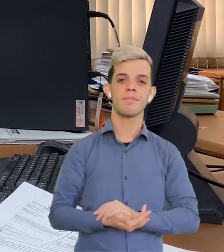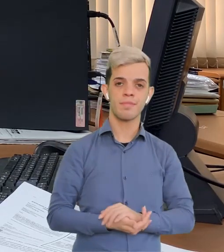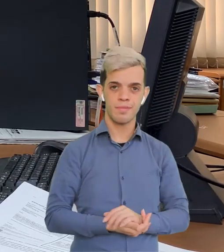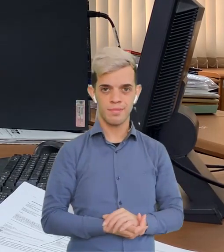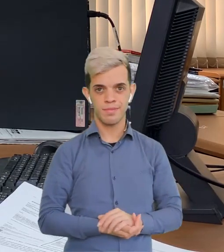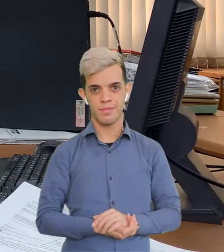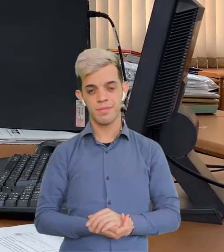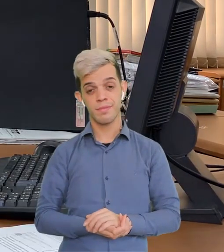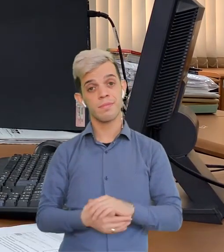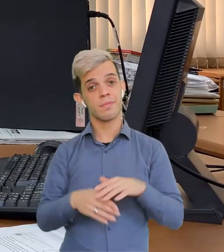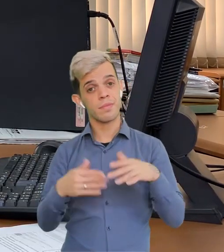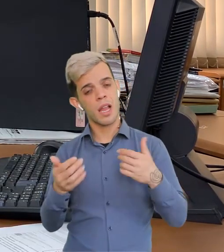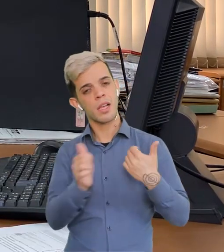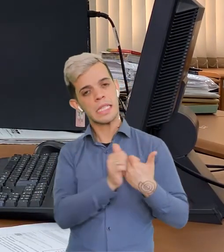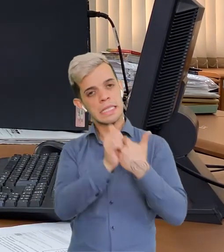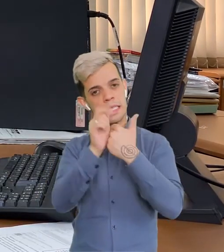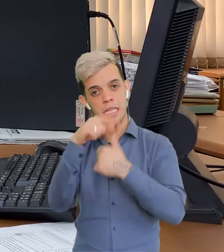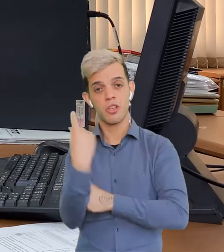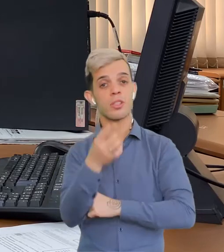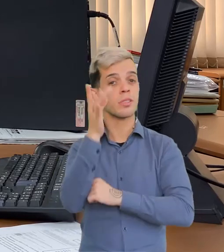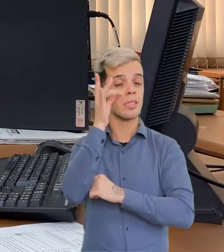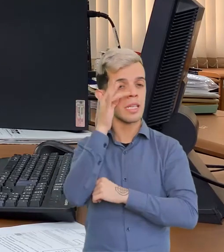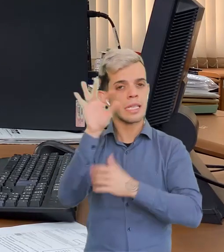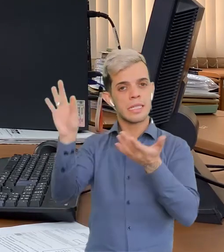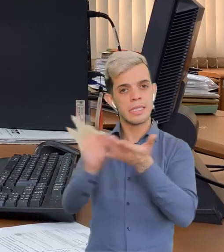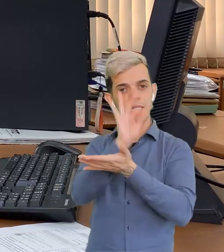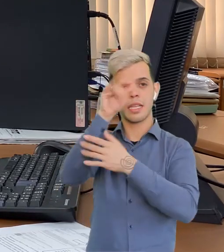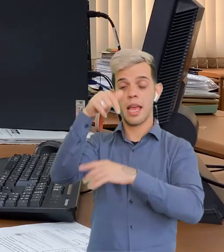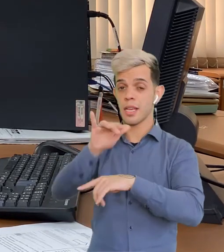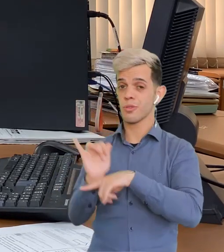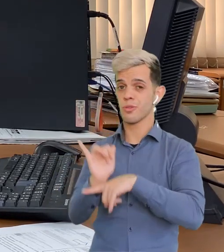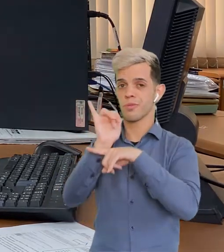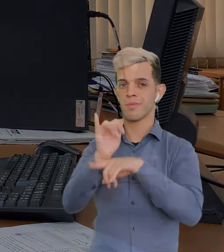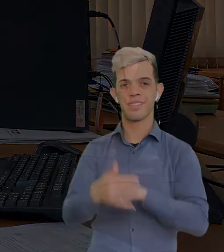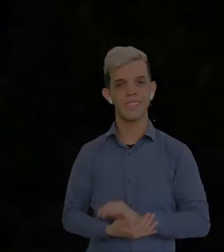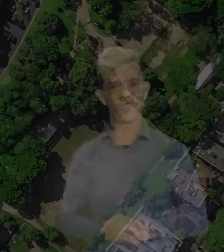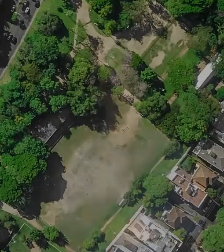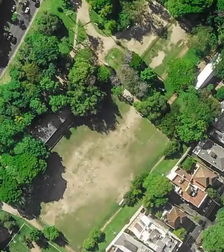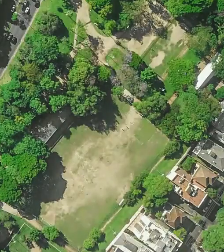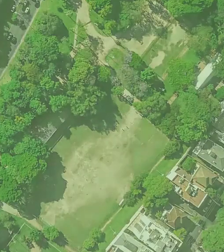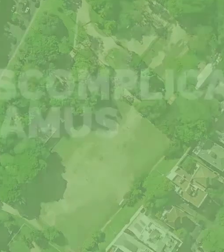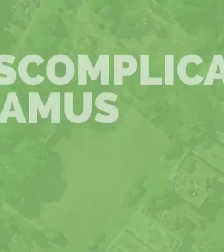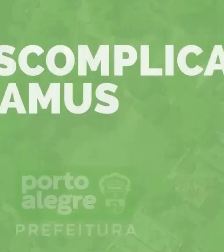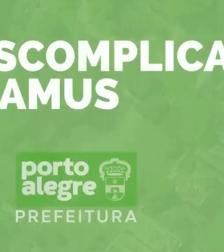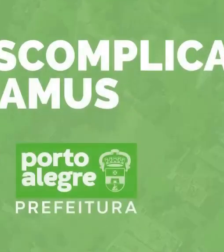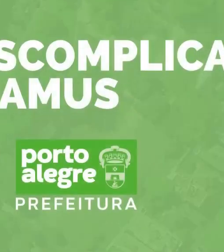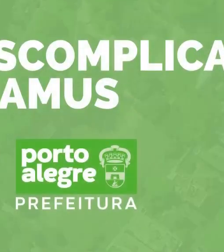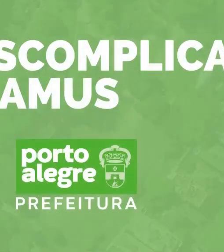@esmamospoa. Então nos siga no Instagram e se inscreva no nosso canal do YouTube.